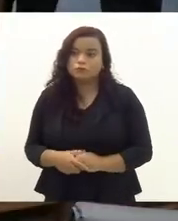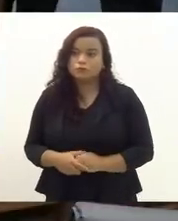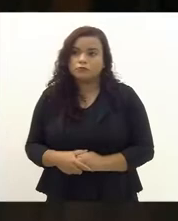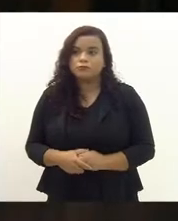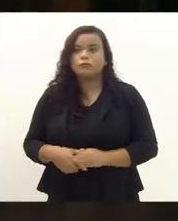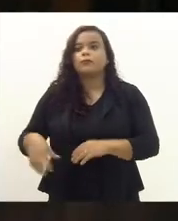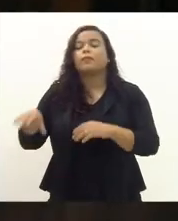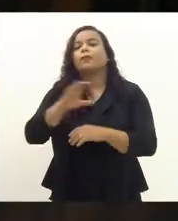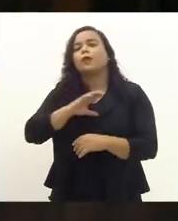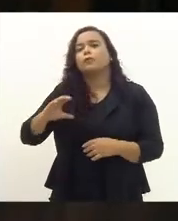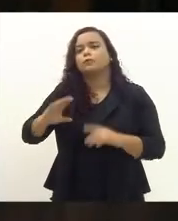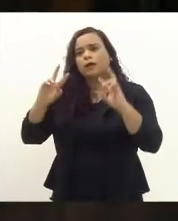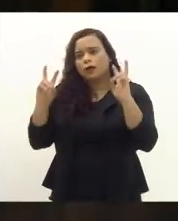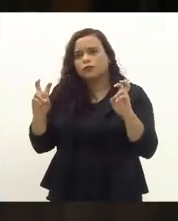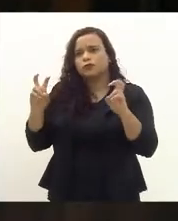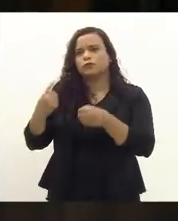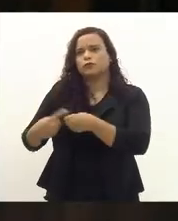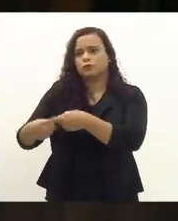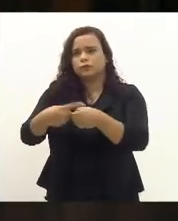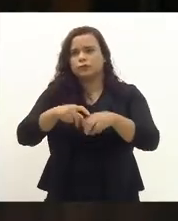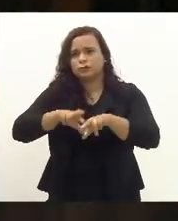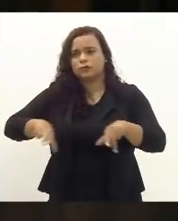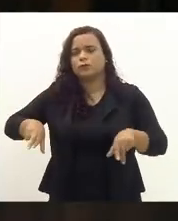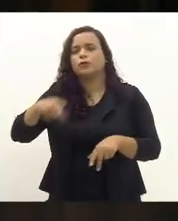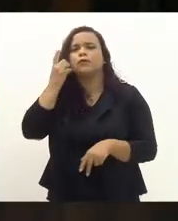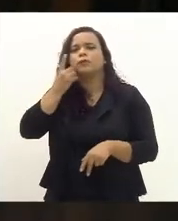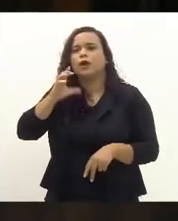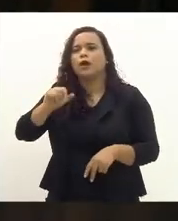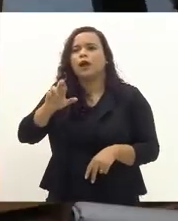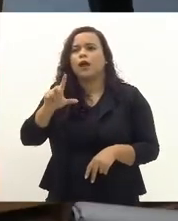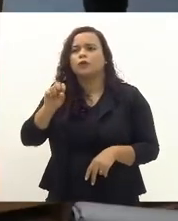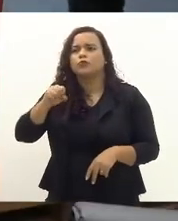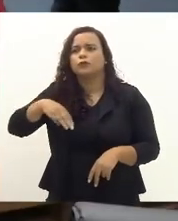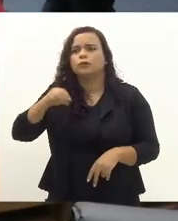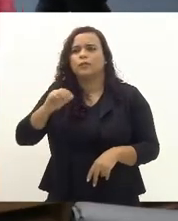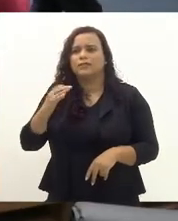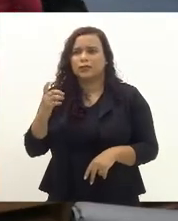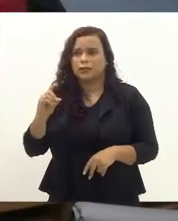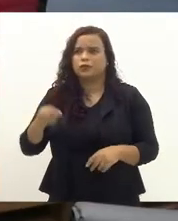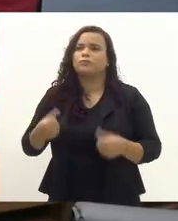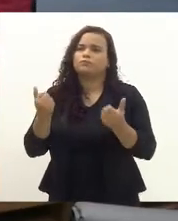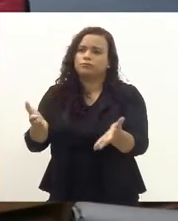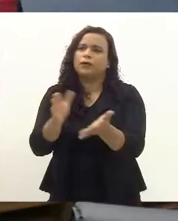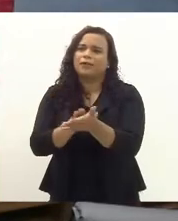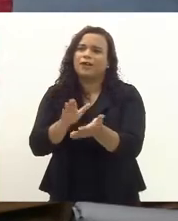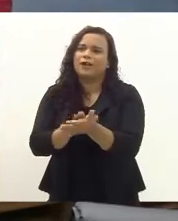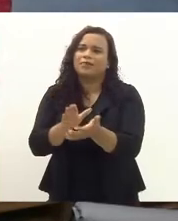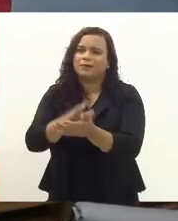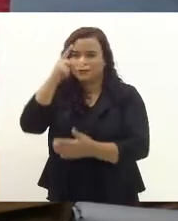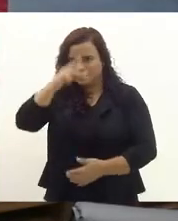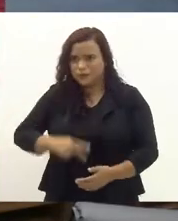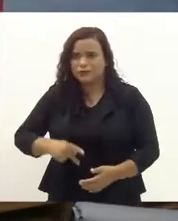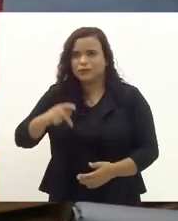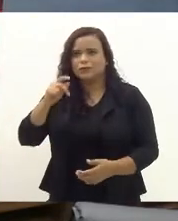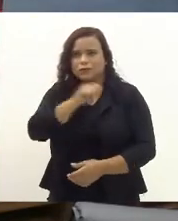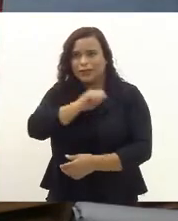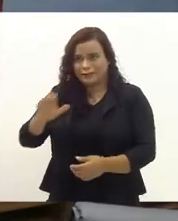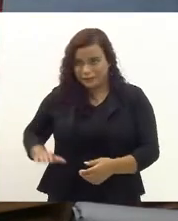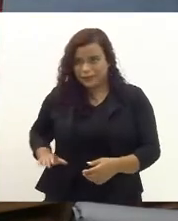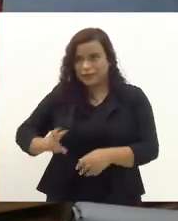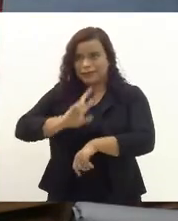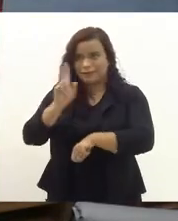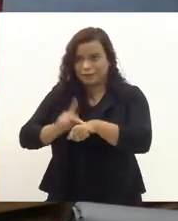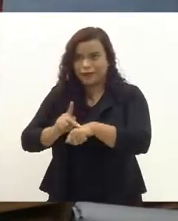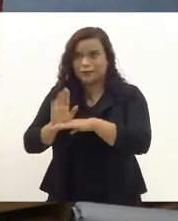comissão de assuntos municipais deputado Carlos Macedo e parabéns Presidente André Ceciliano um país se faz